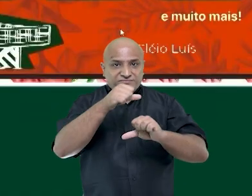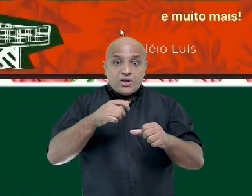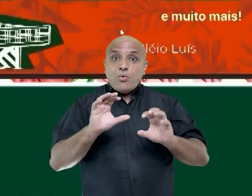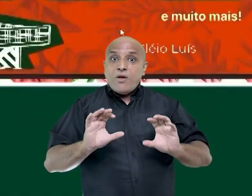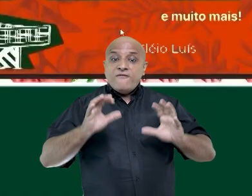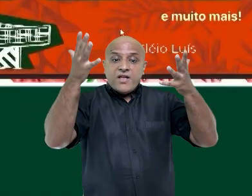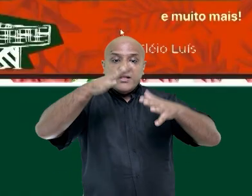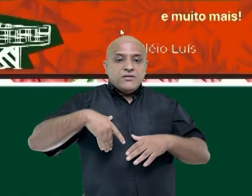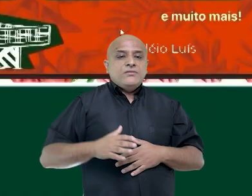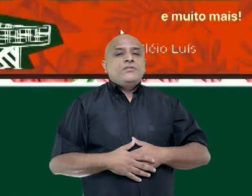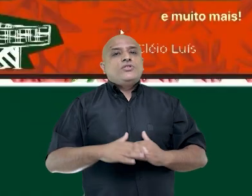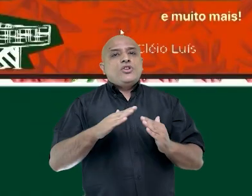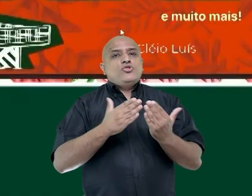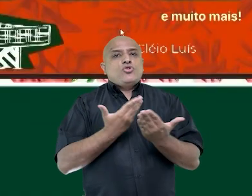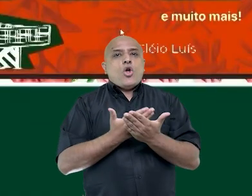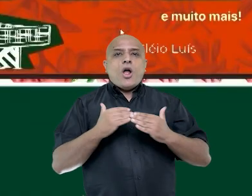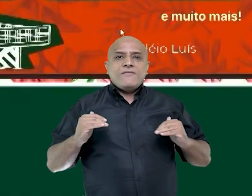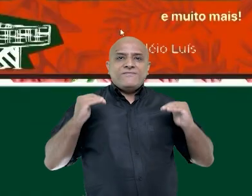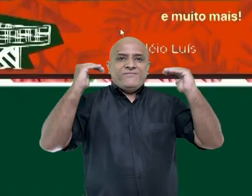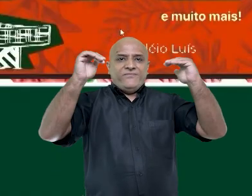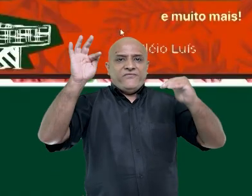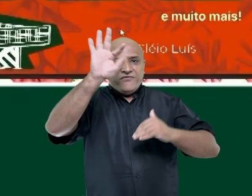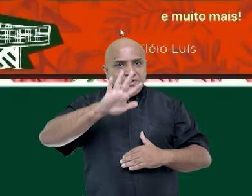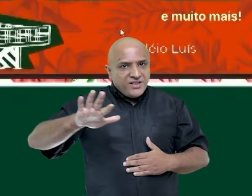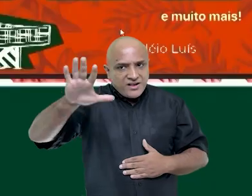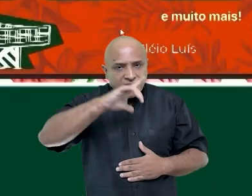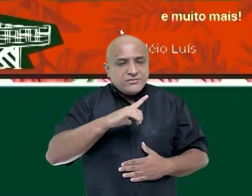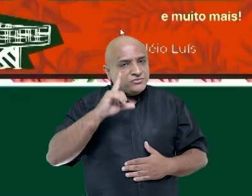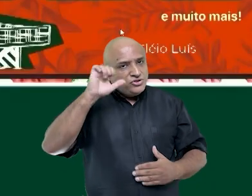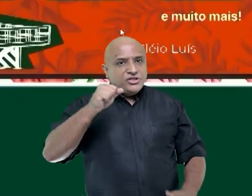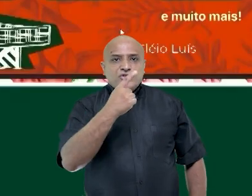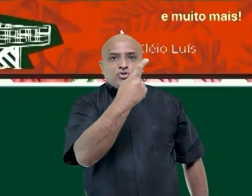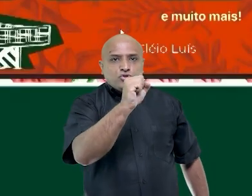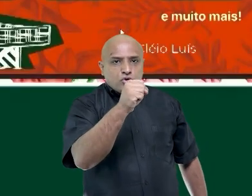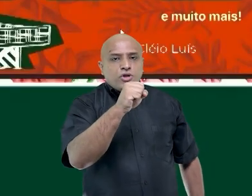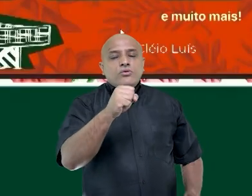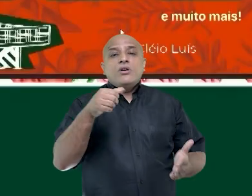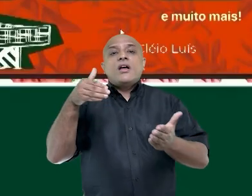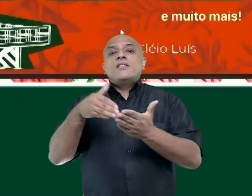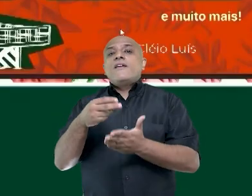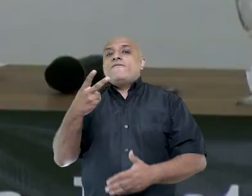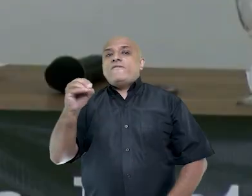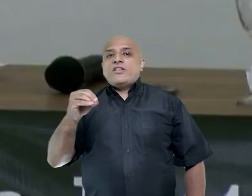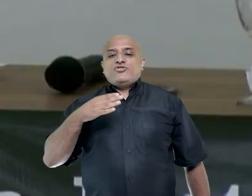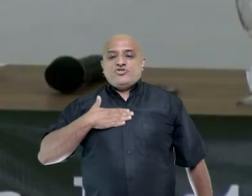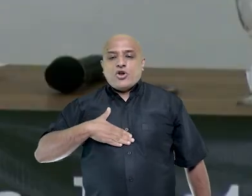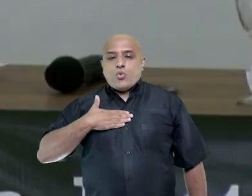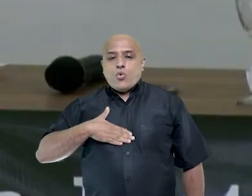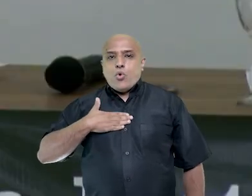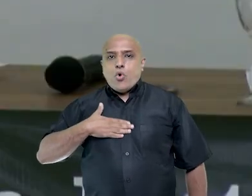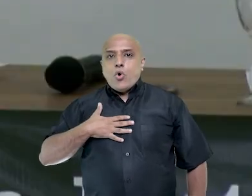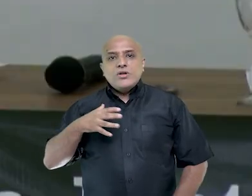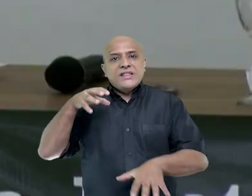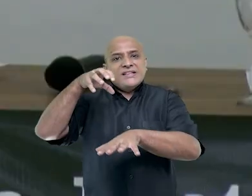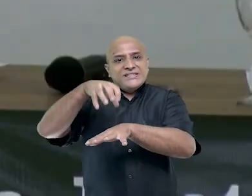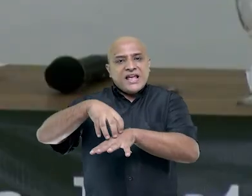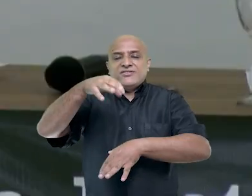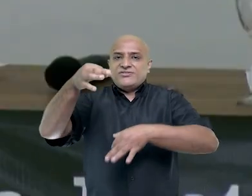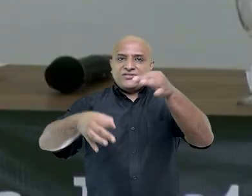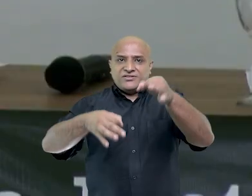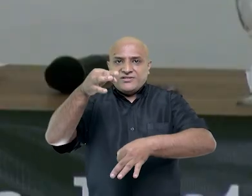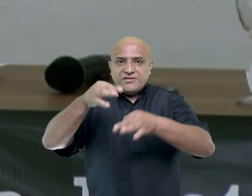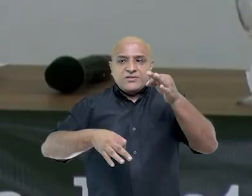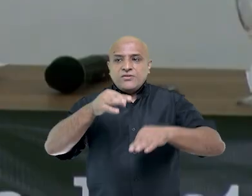realizado pela Escola da Magistratura Federal, entre os dias 18 e 20 de agosto, na sede da Seção Judiciária